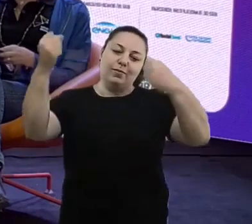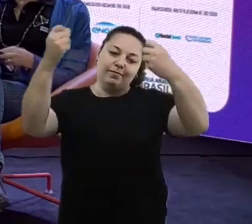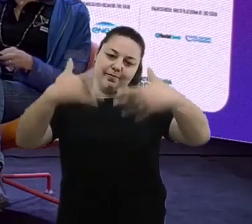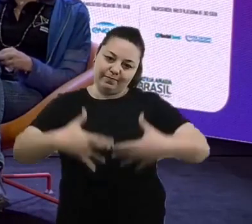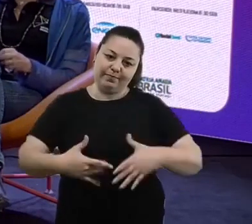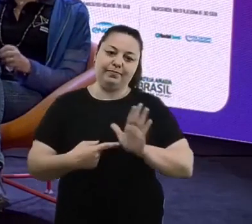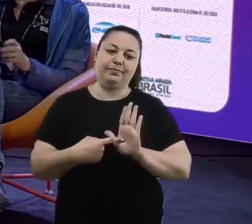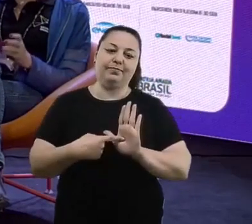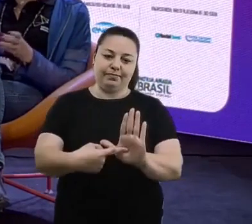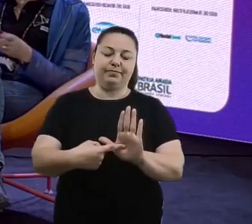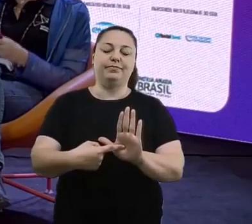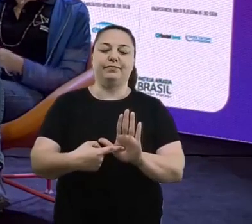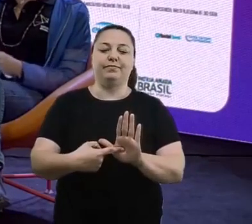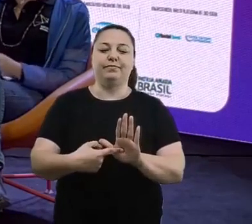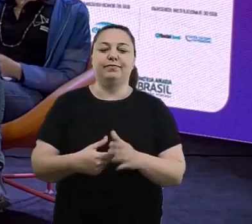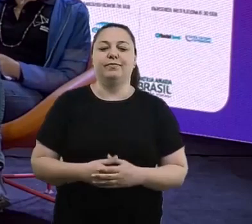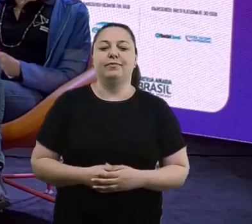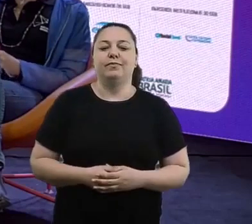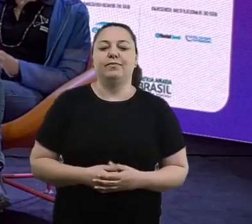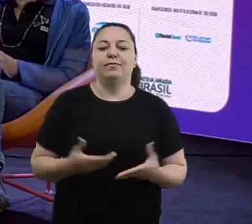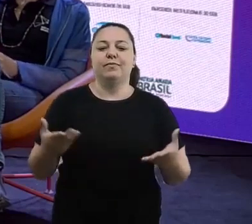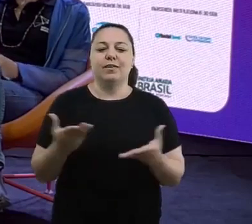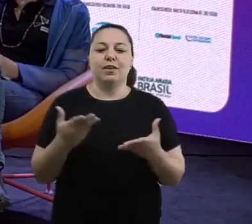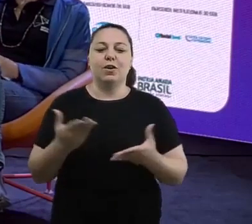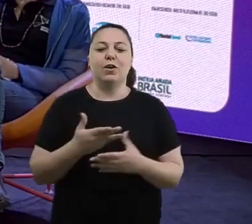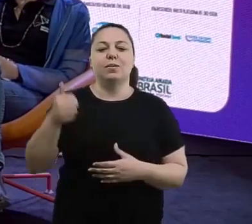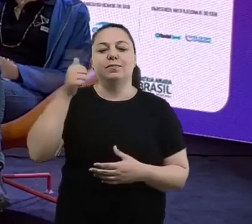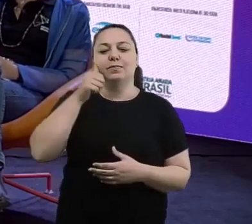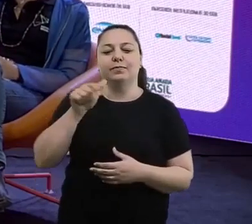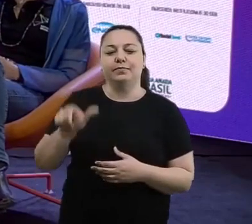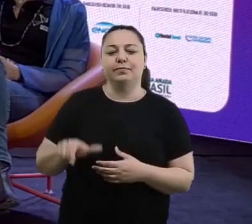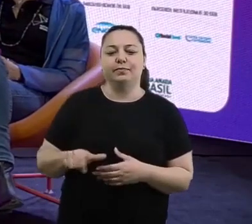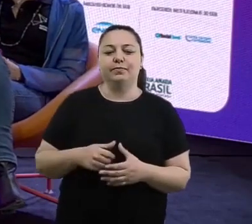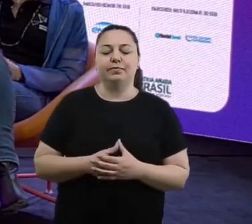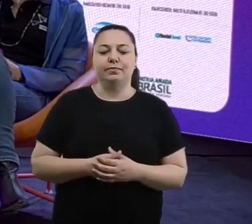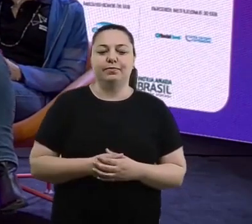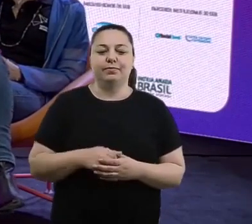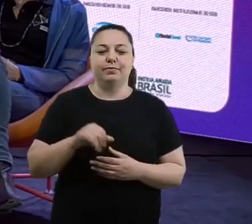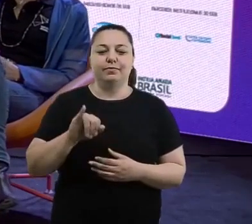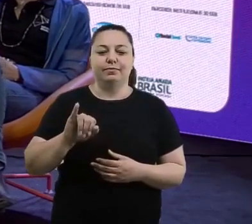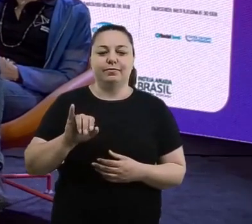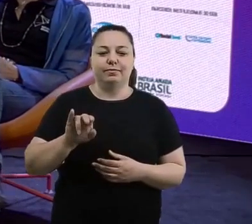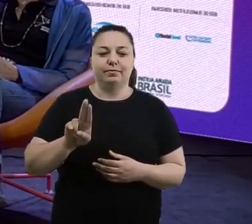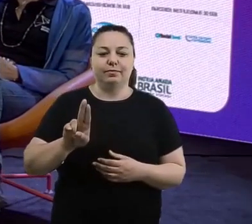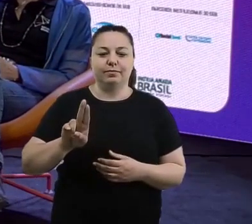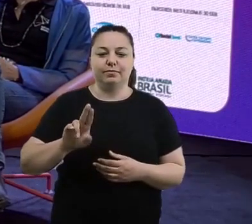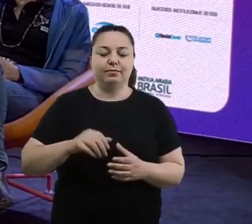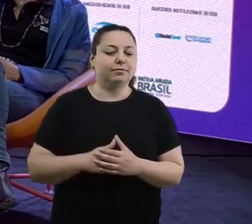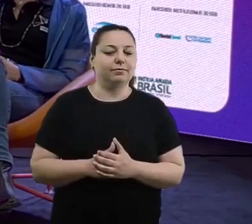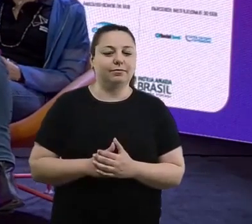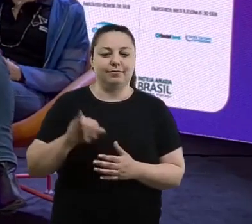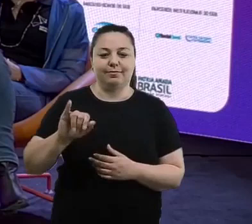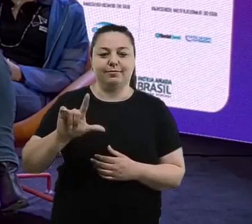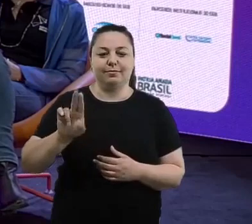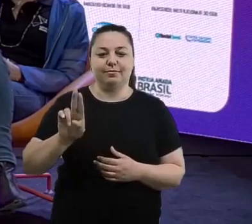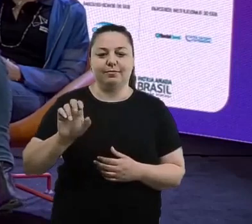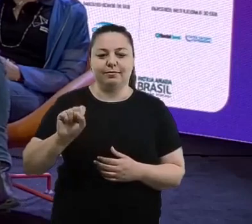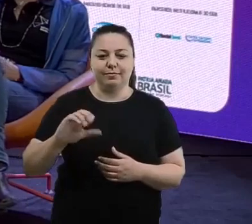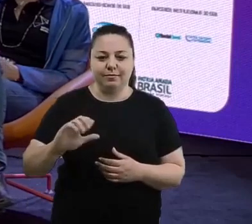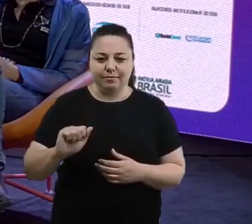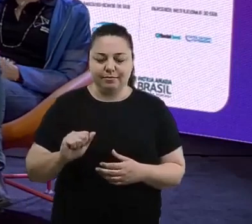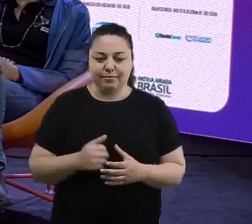ciclo de análise e previsões e predições, ele não para na análise de dados. Você só vai validando esse processo. Então, isso é muito legal que